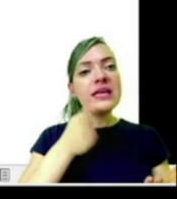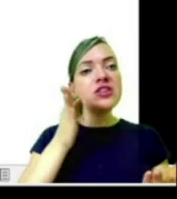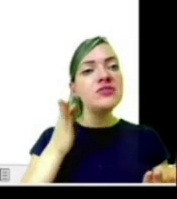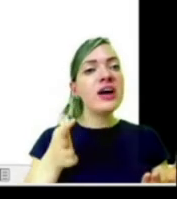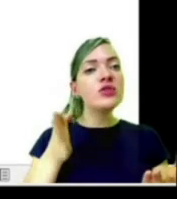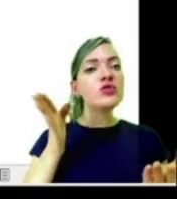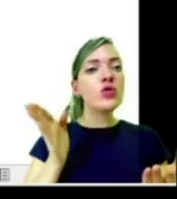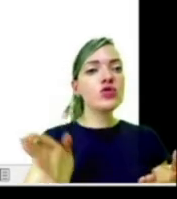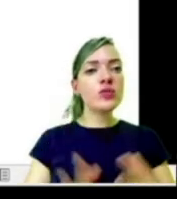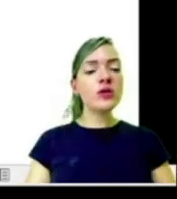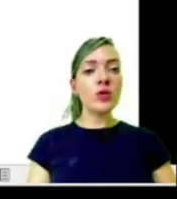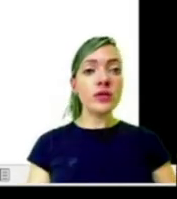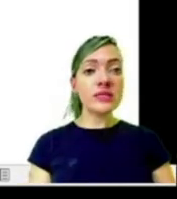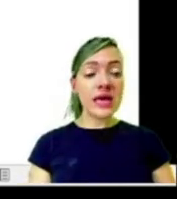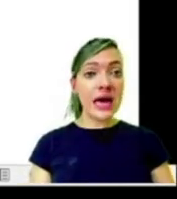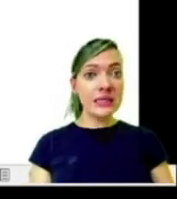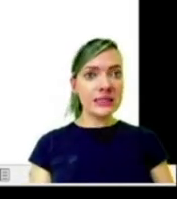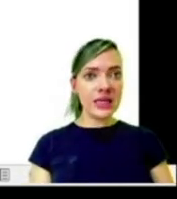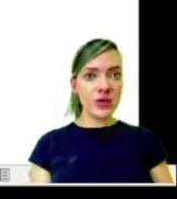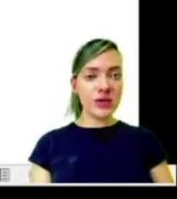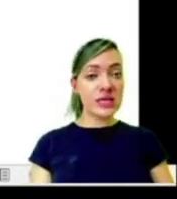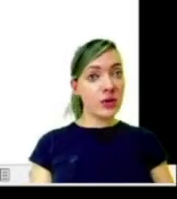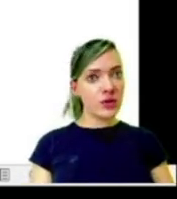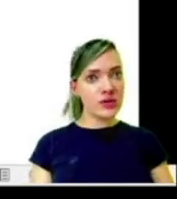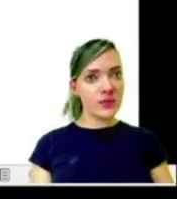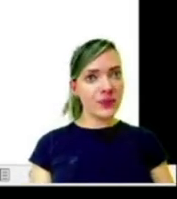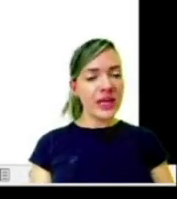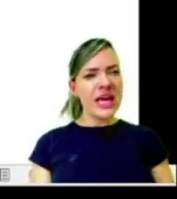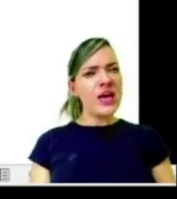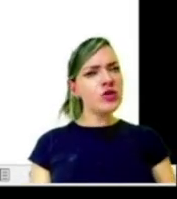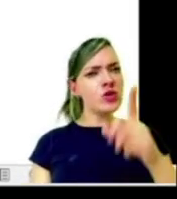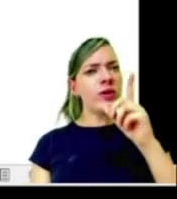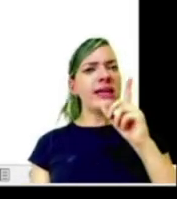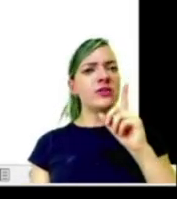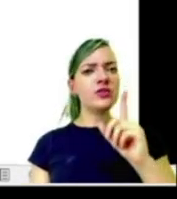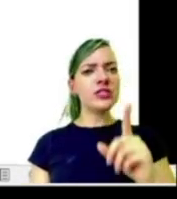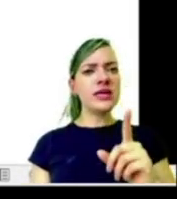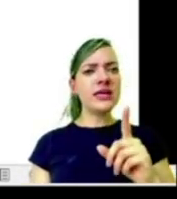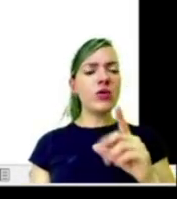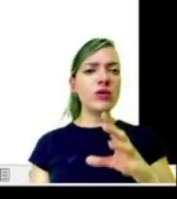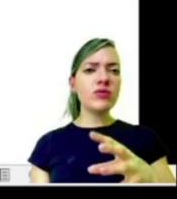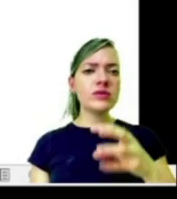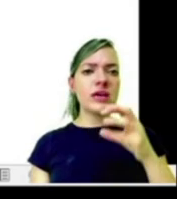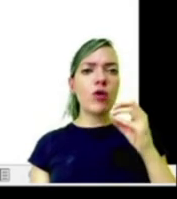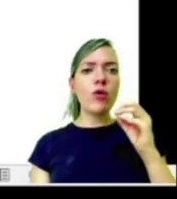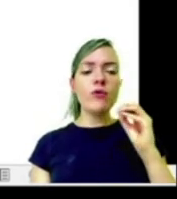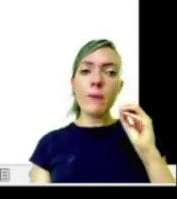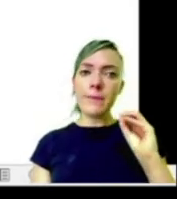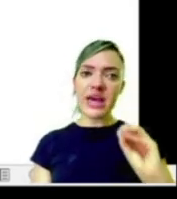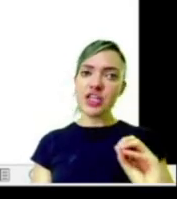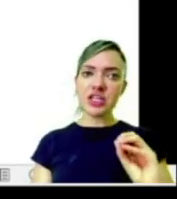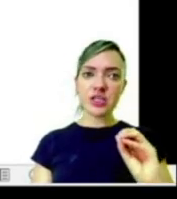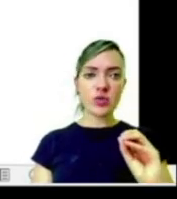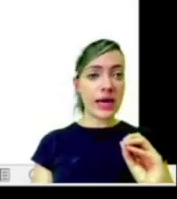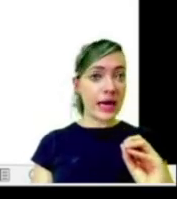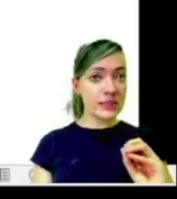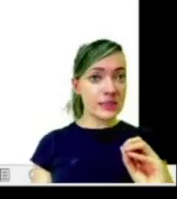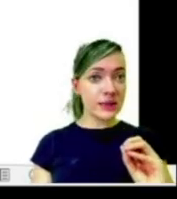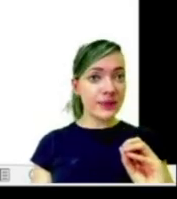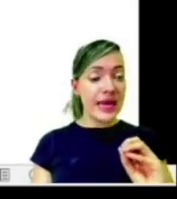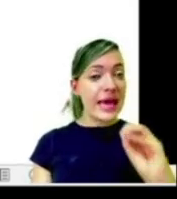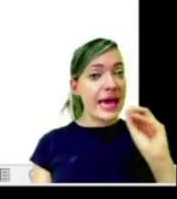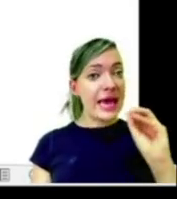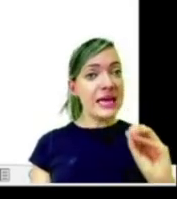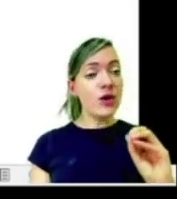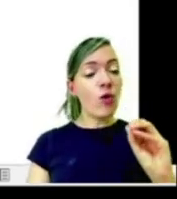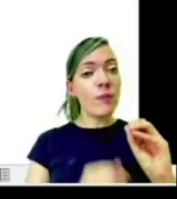uma série de vários consumidores anteriores a nós. Eu estou querendo dizer que quando você come um peixe na sua